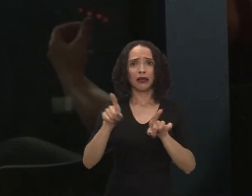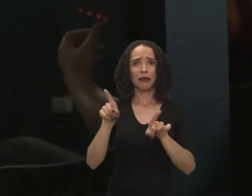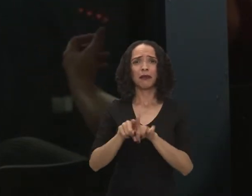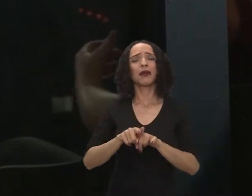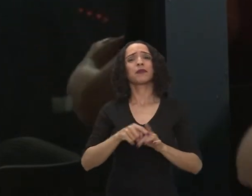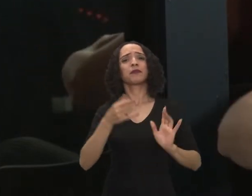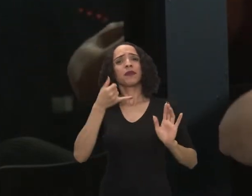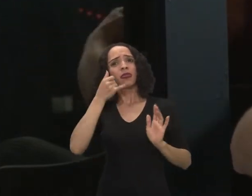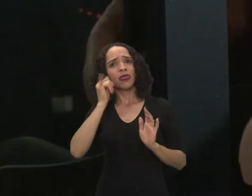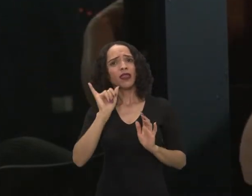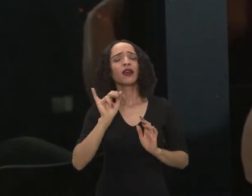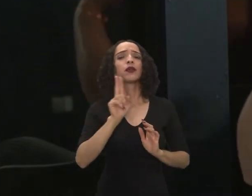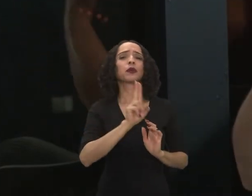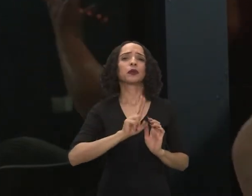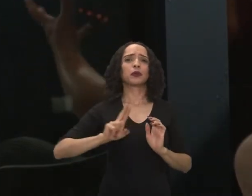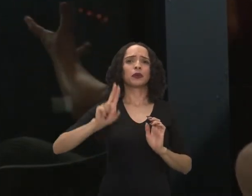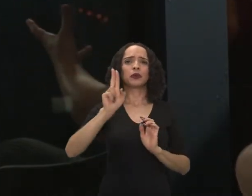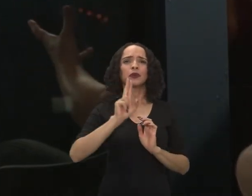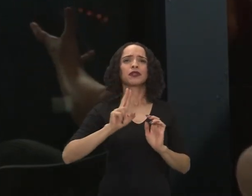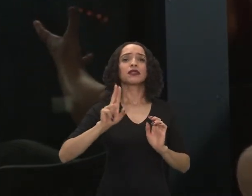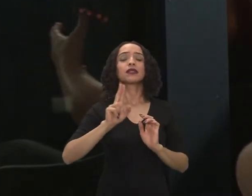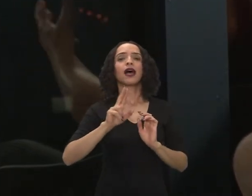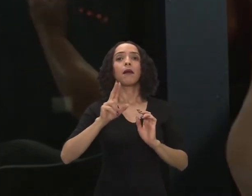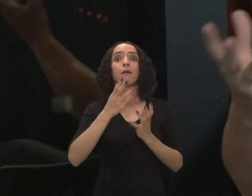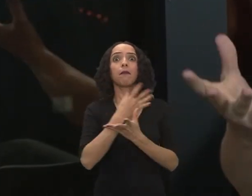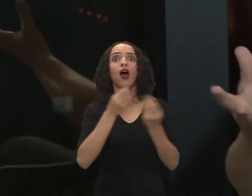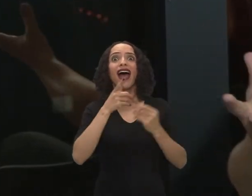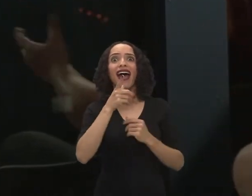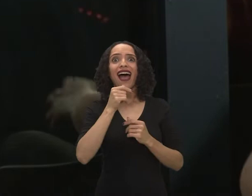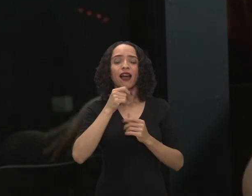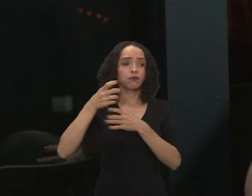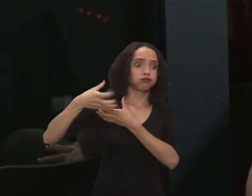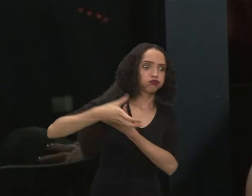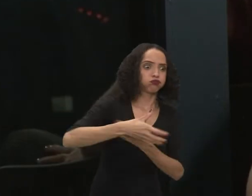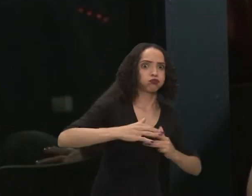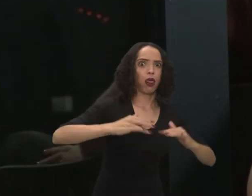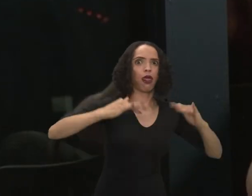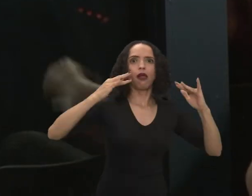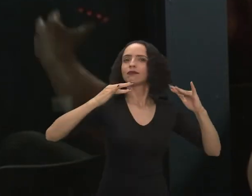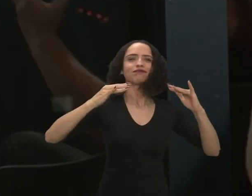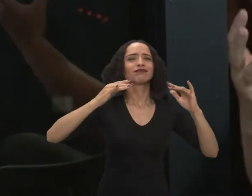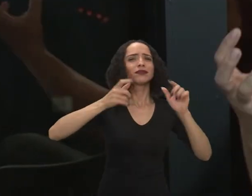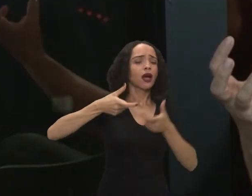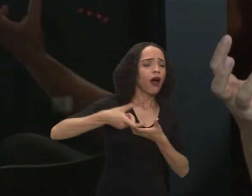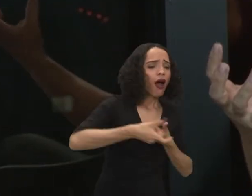tanta água, ou utilizando melhor, mais eficientemente a